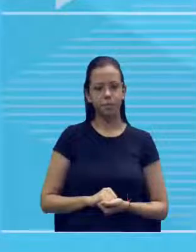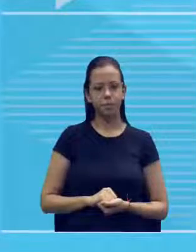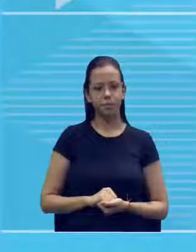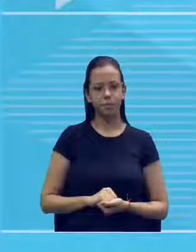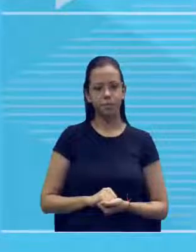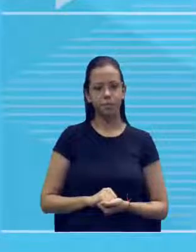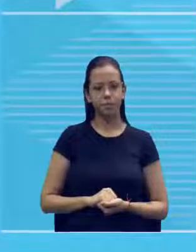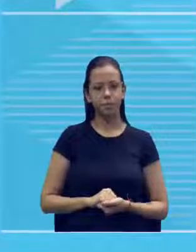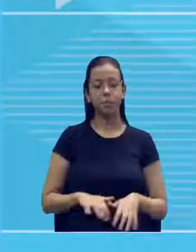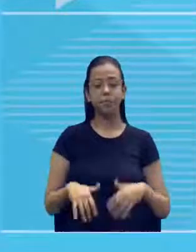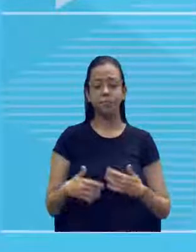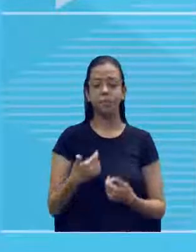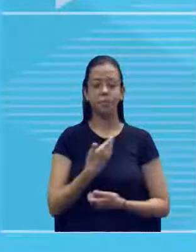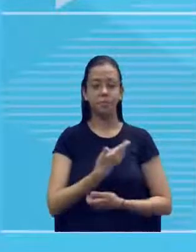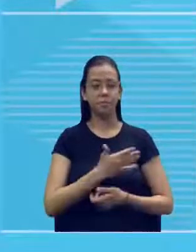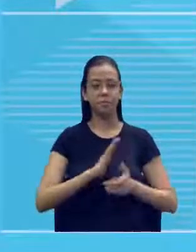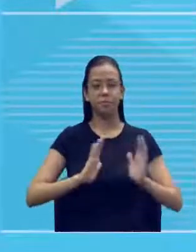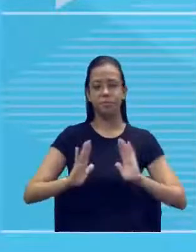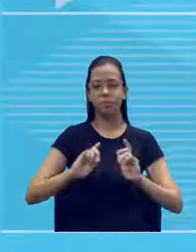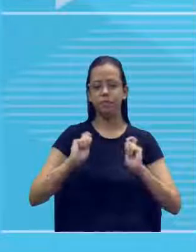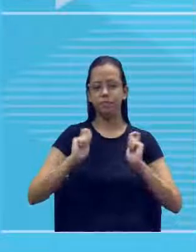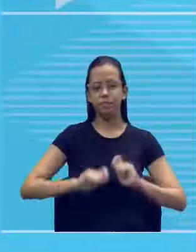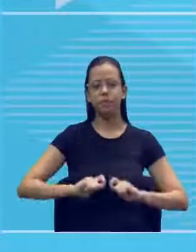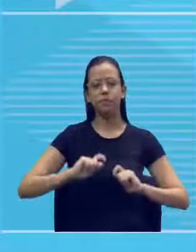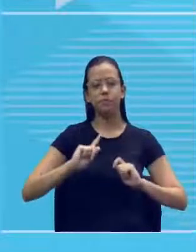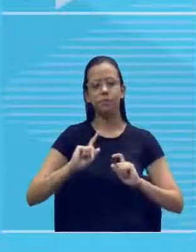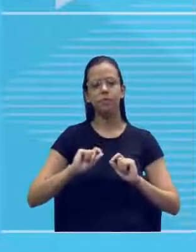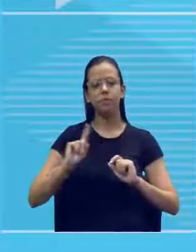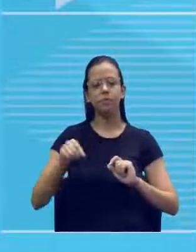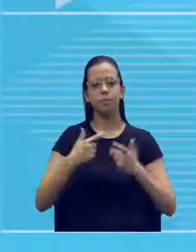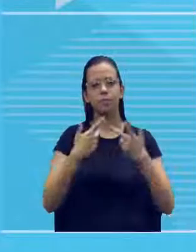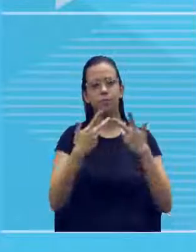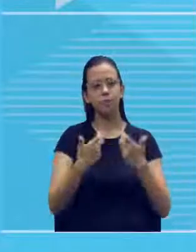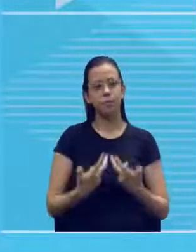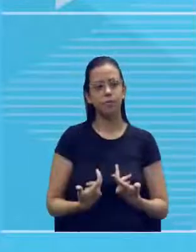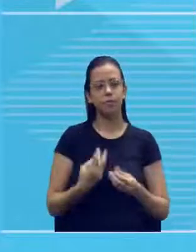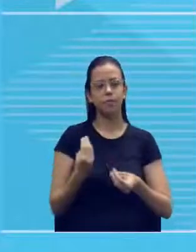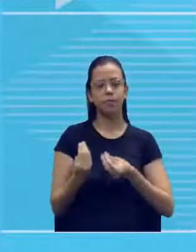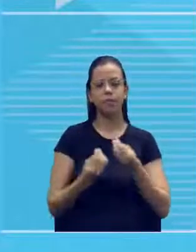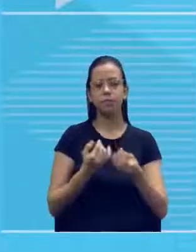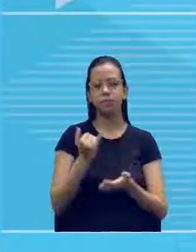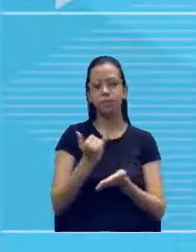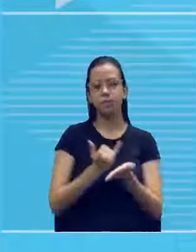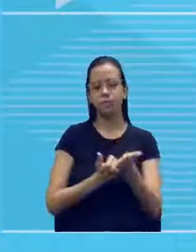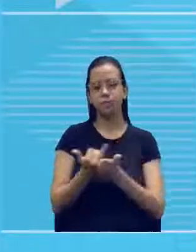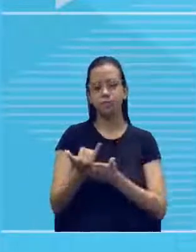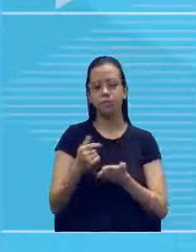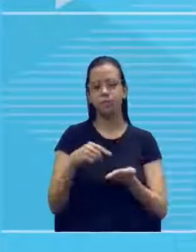já aqui nesse período, a gente consegue perceber a introdução